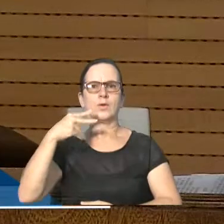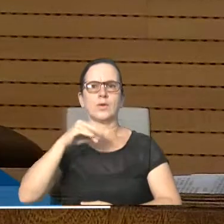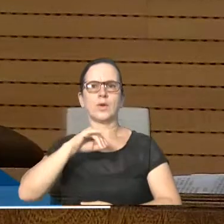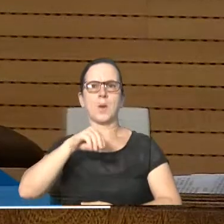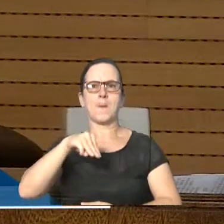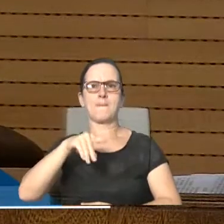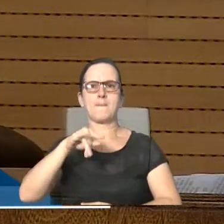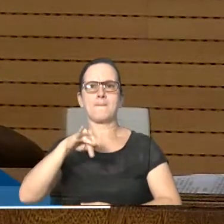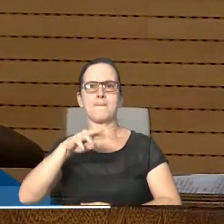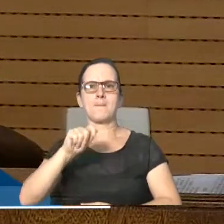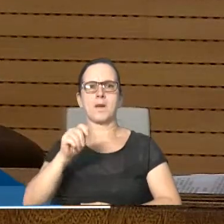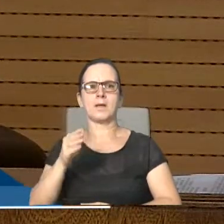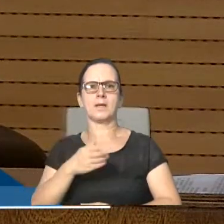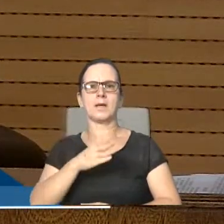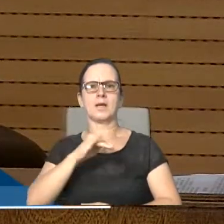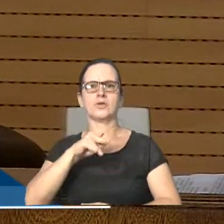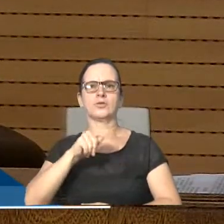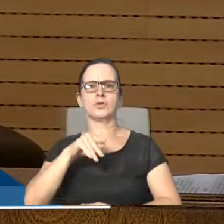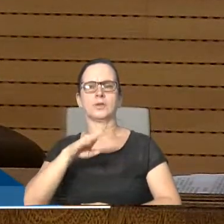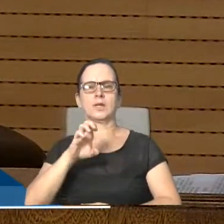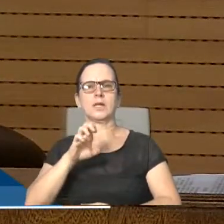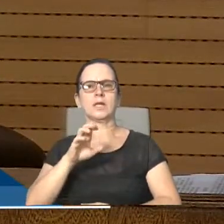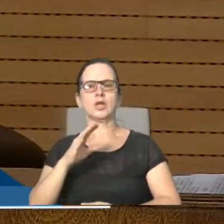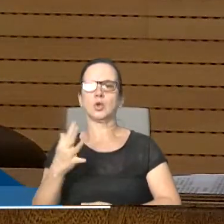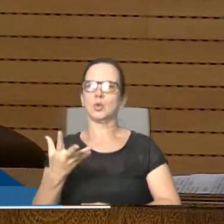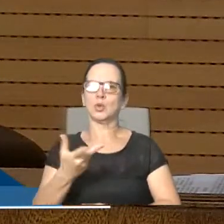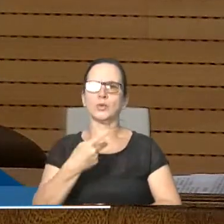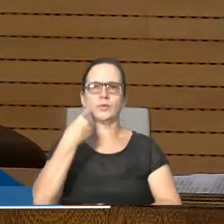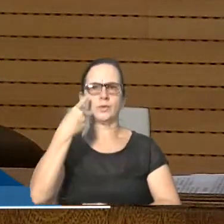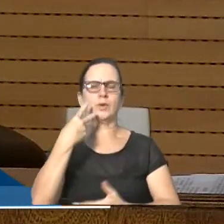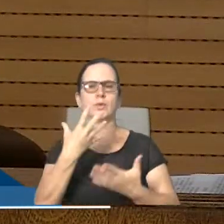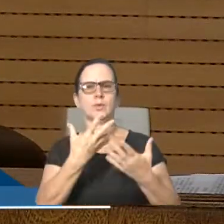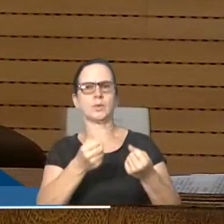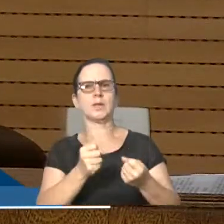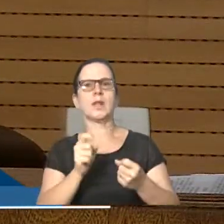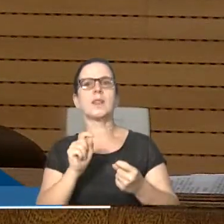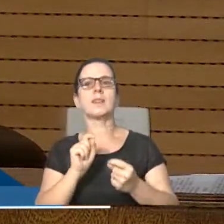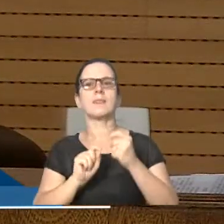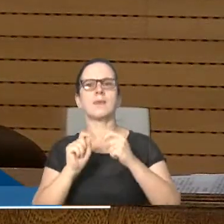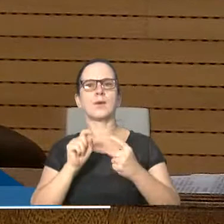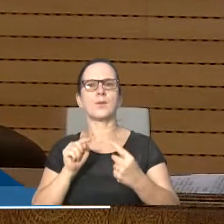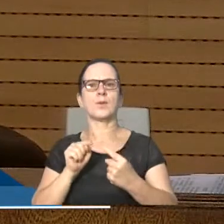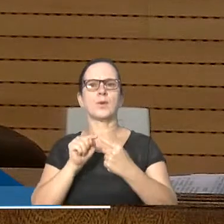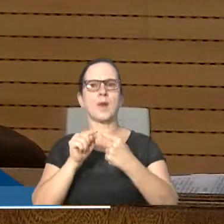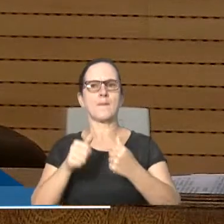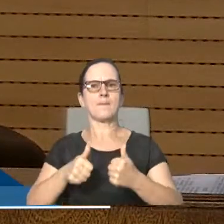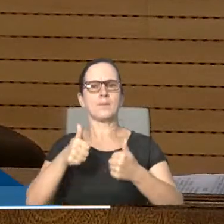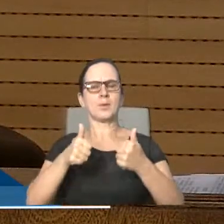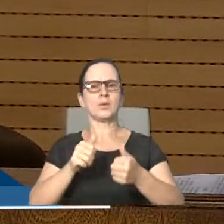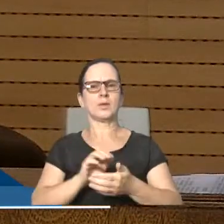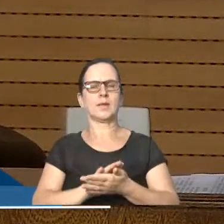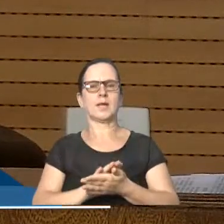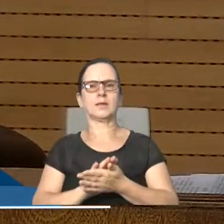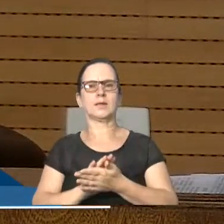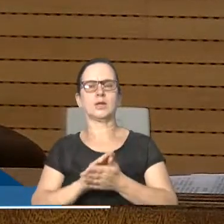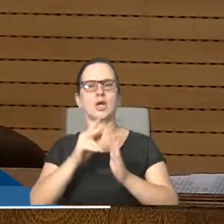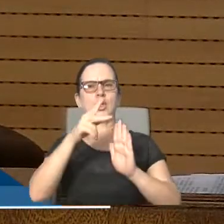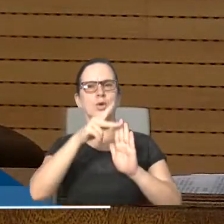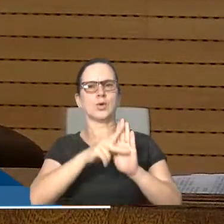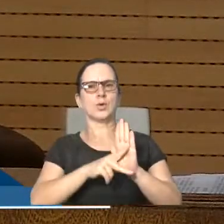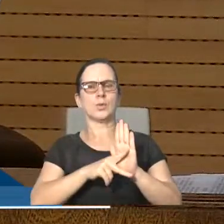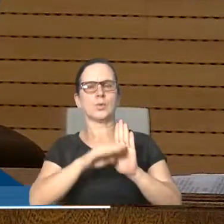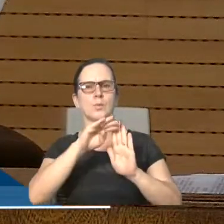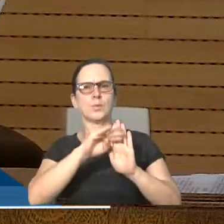Silva, aprovado por essa egrégia Câmara Municipal, tem por objetivo dar prioridade na destinação de projetos